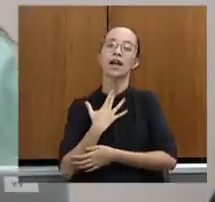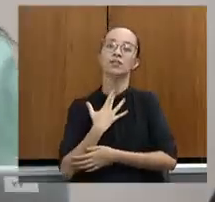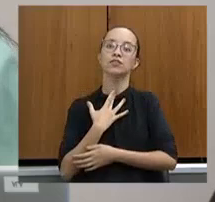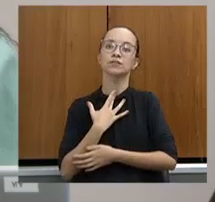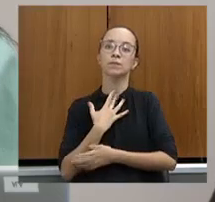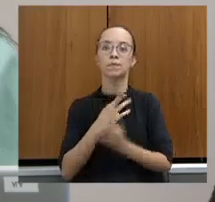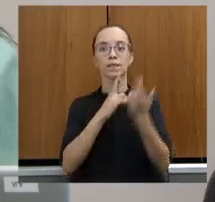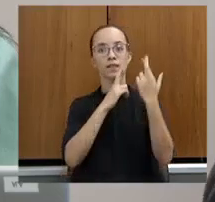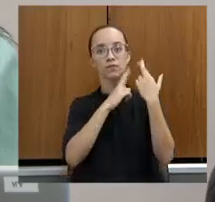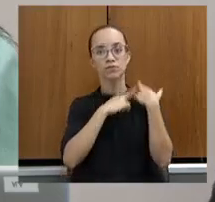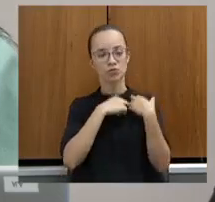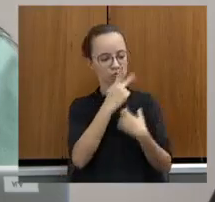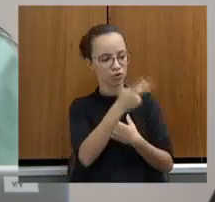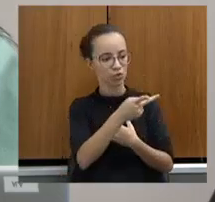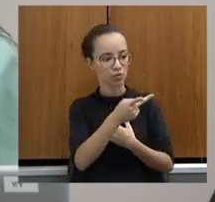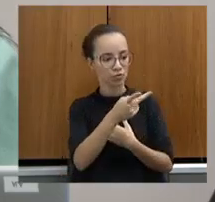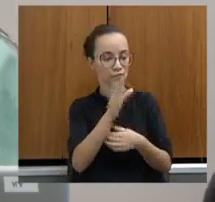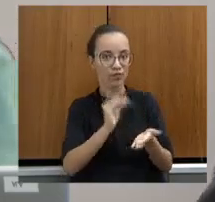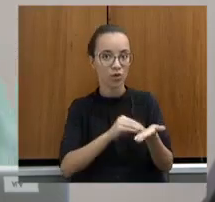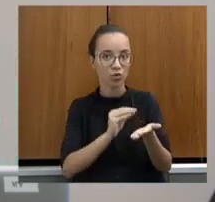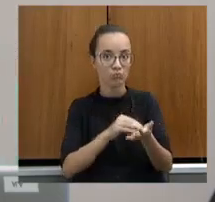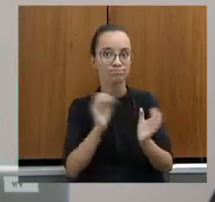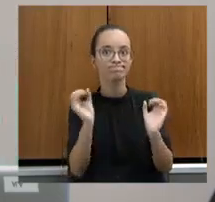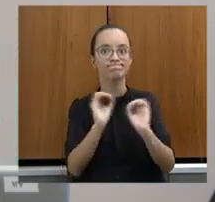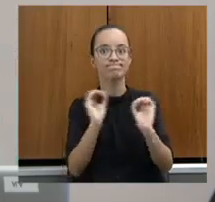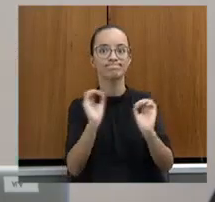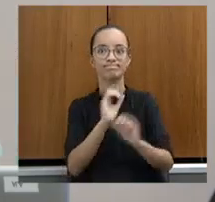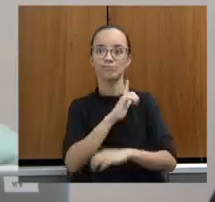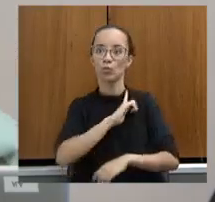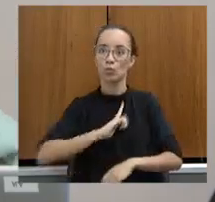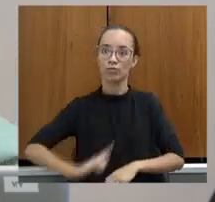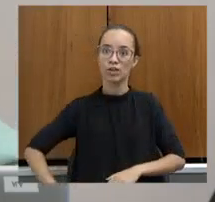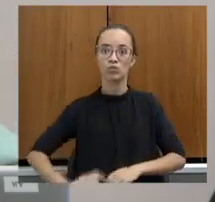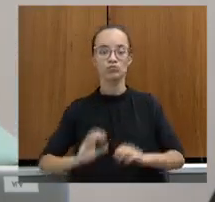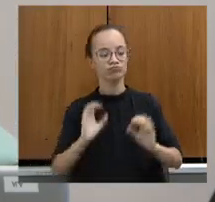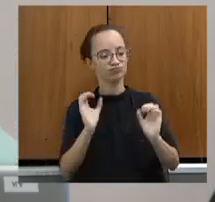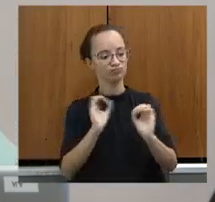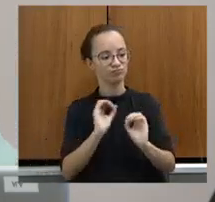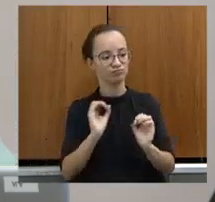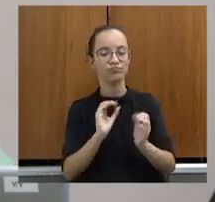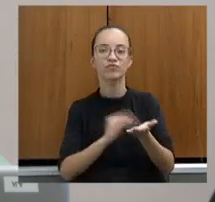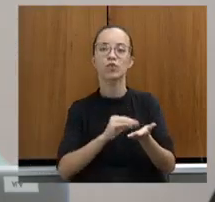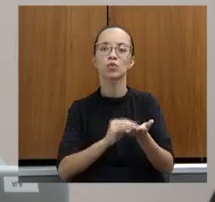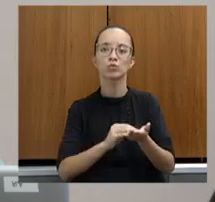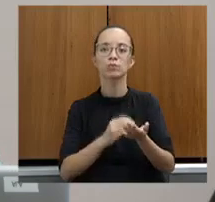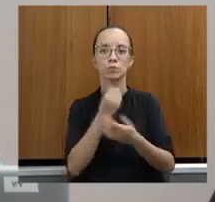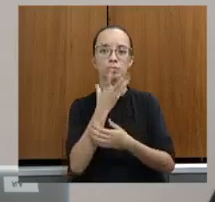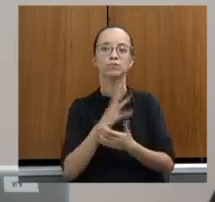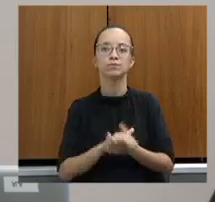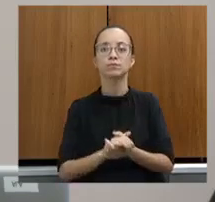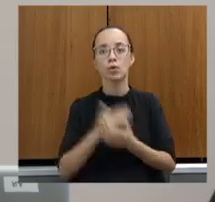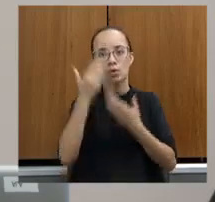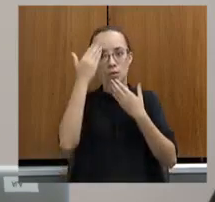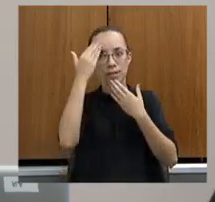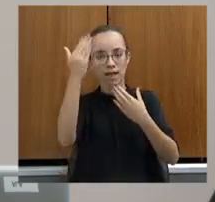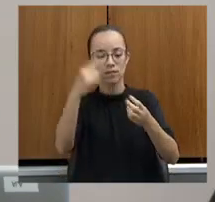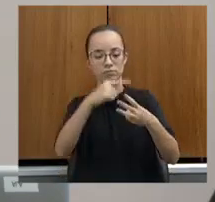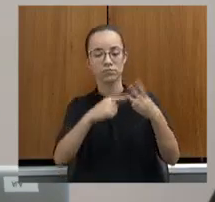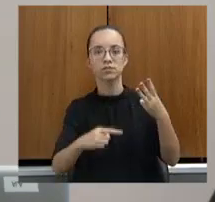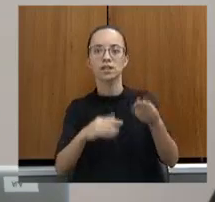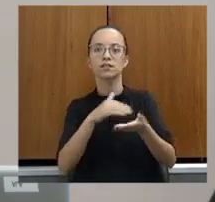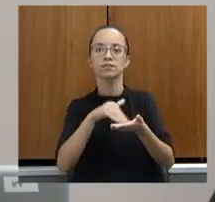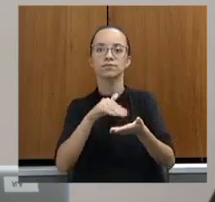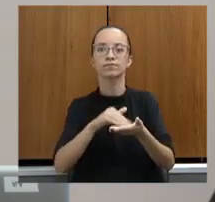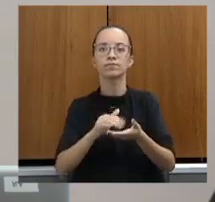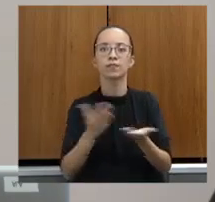comprometimento nunca faltou a esse governo muito obrigada Aos três secretários eu vou passar